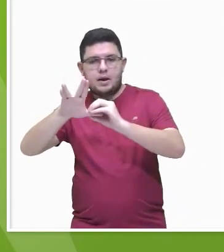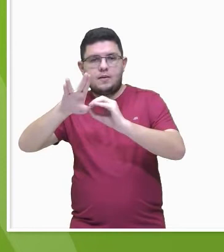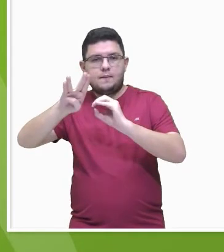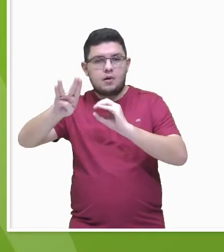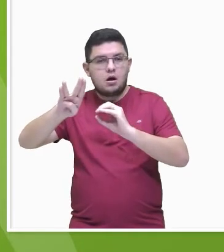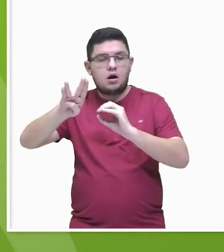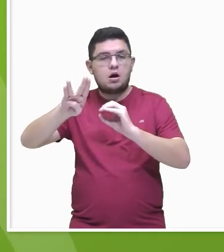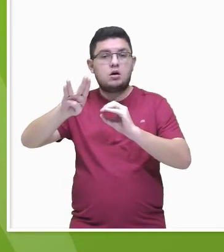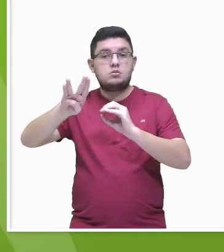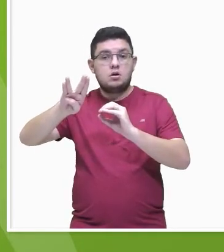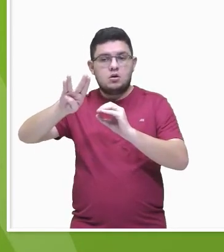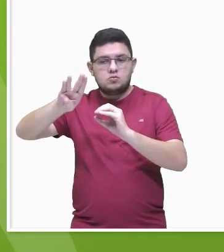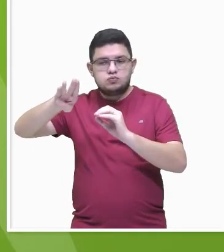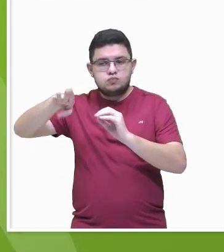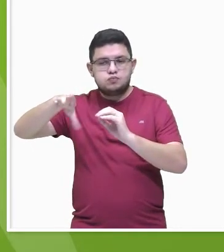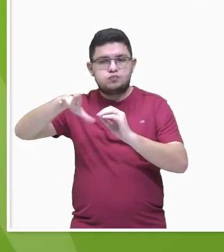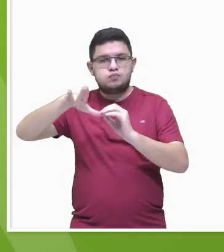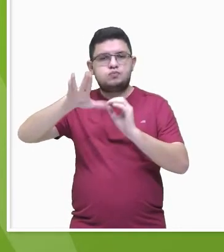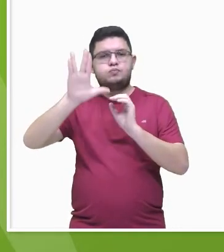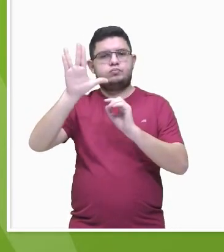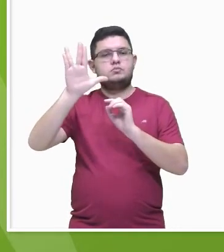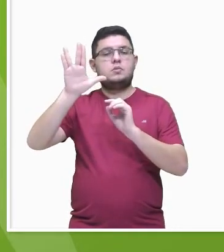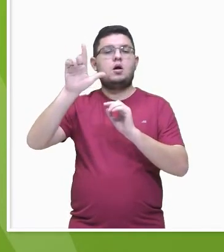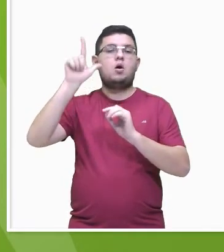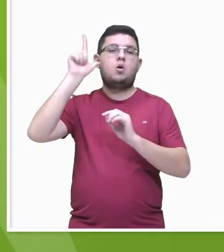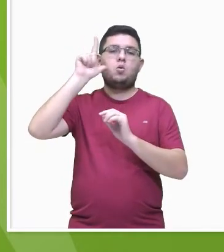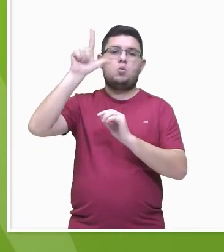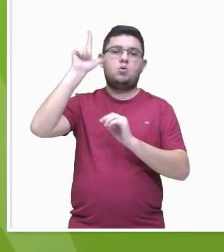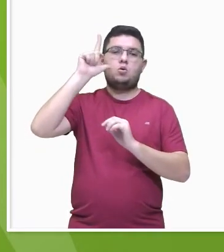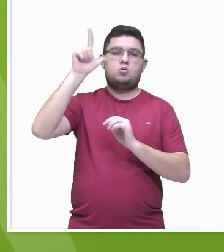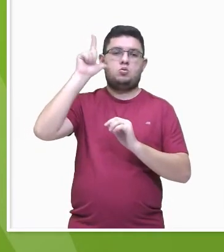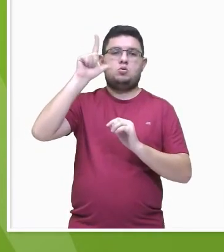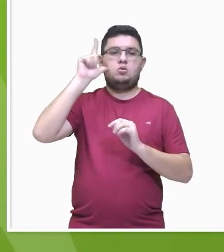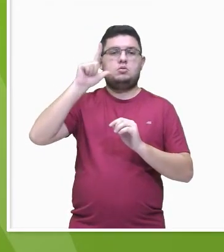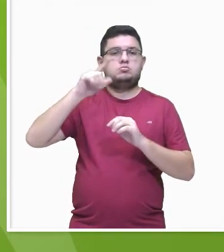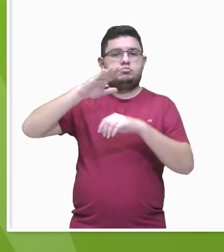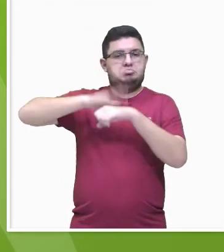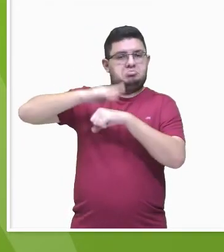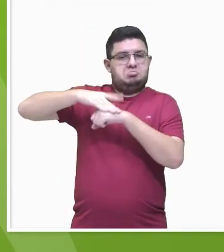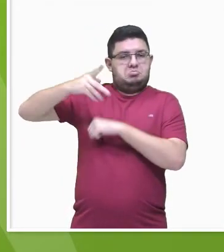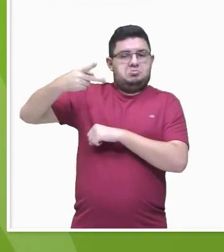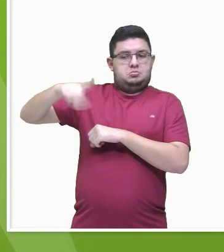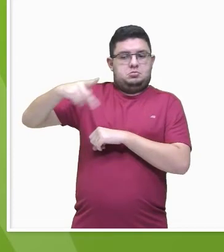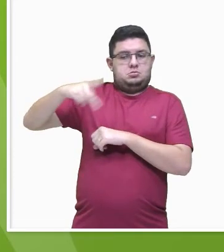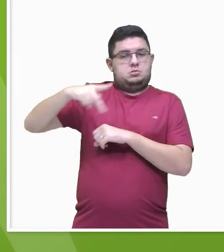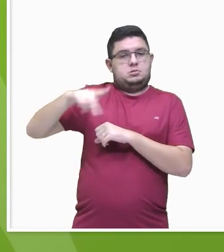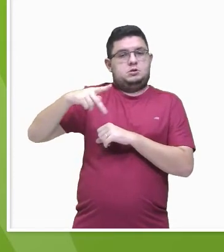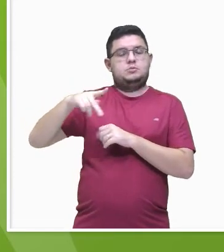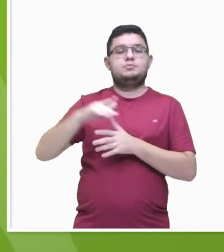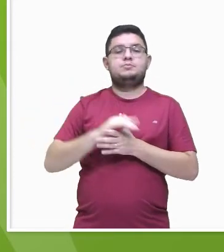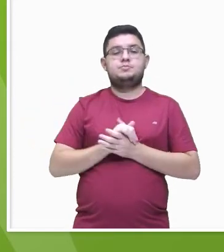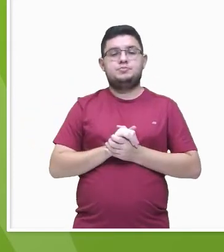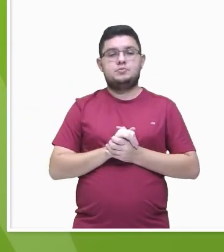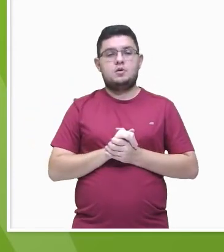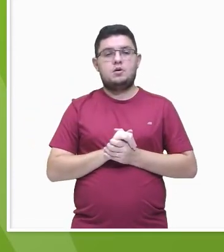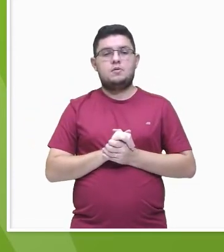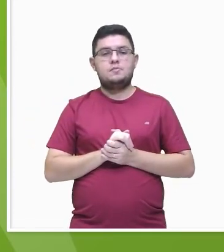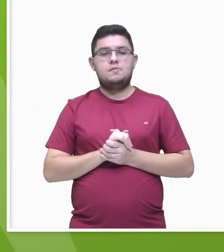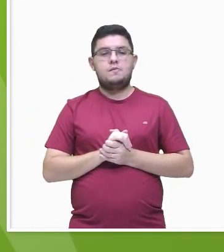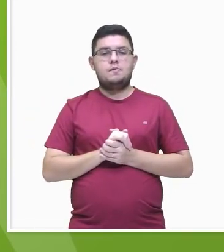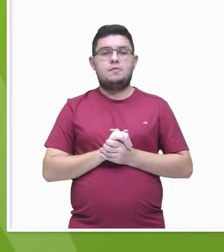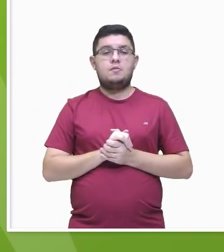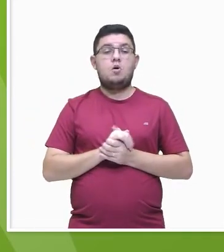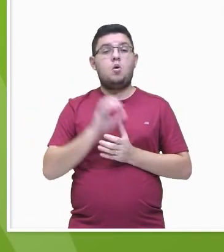vai acontecer? Ela tem a capacidade de formar um novo braço no local onde ela perdeu um desses braços.